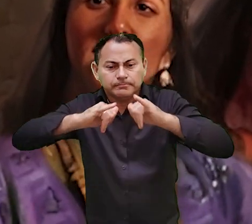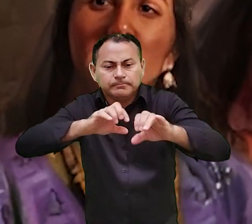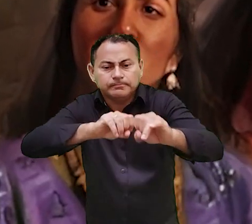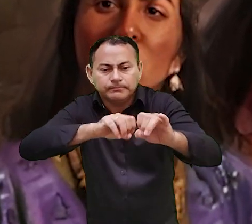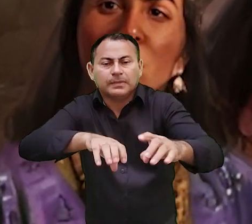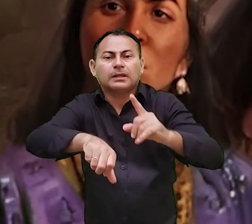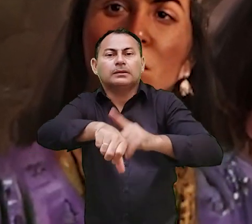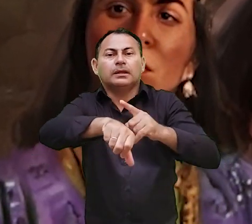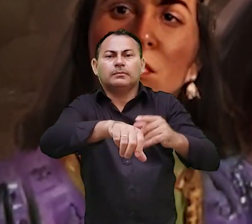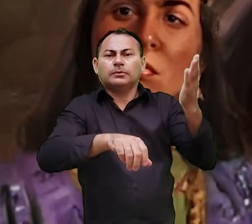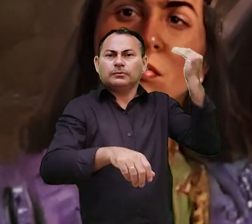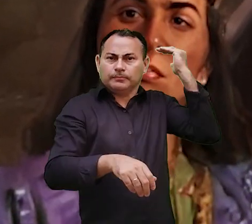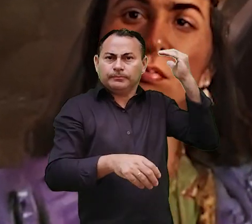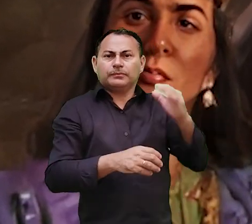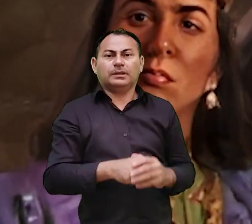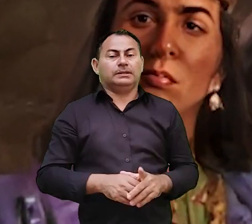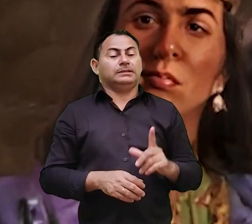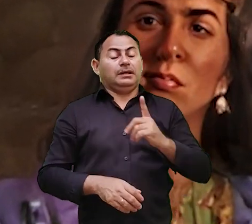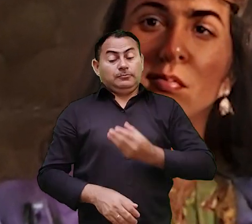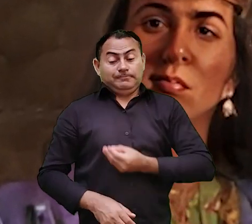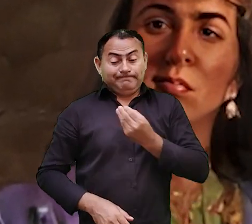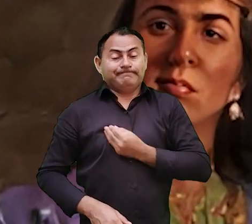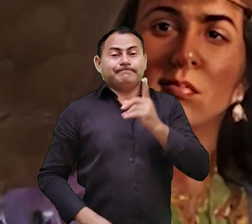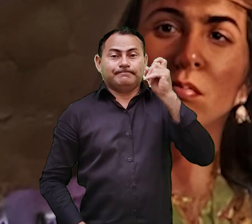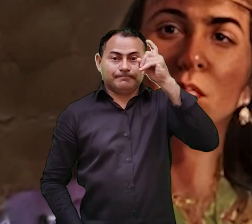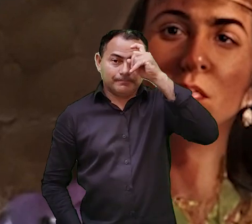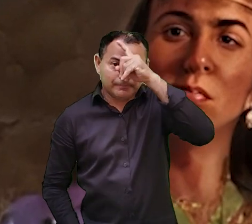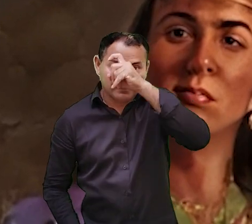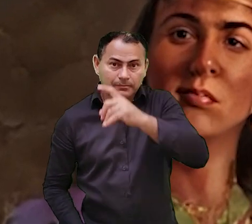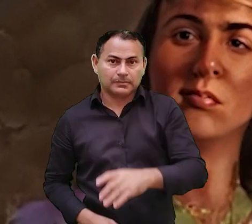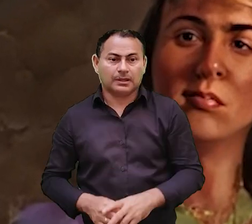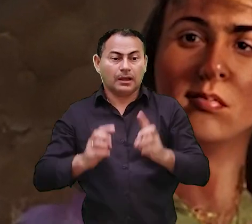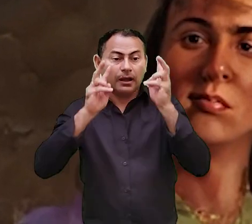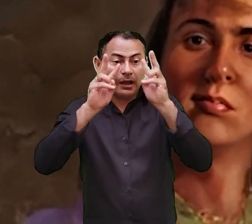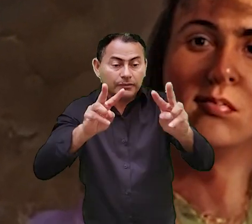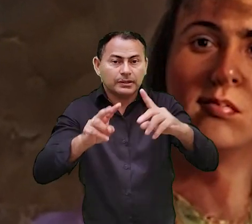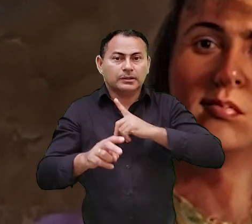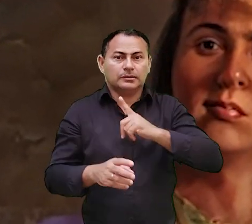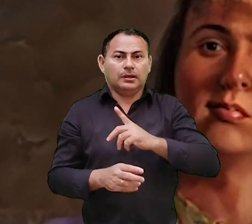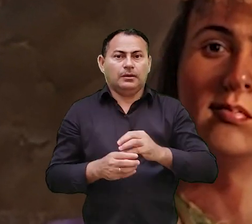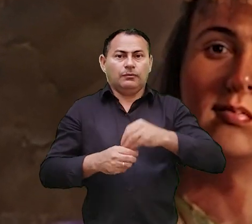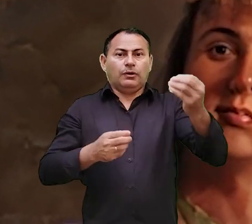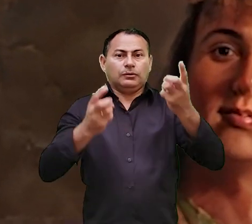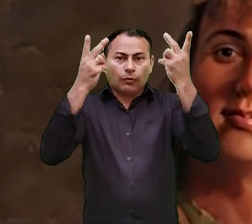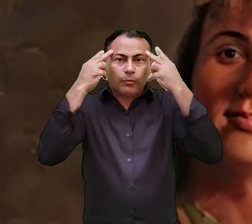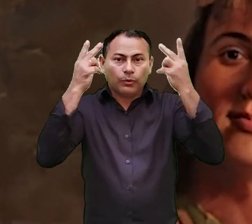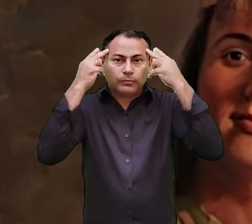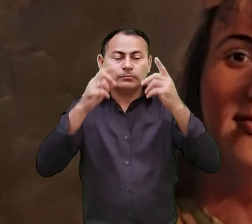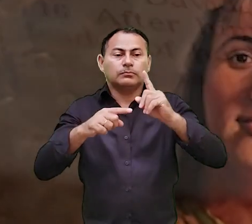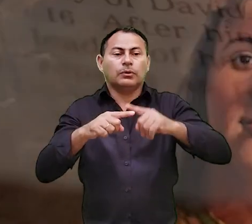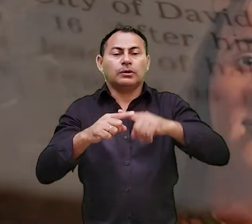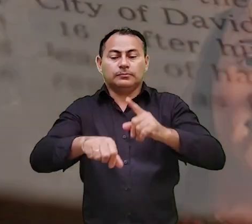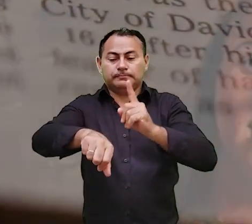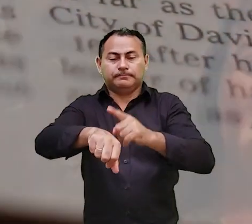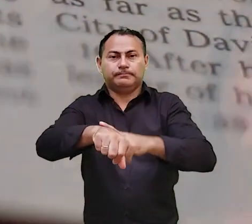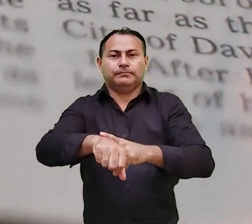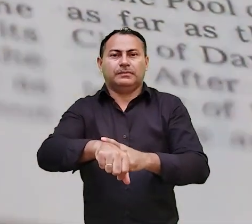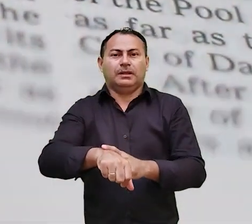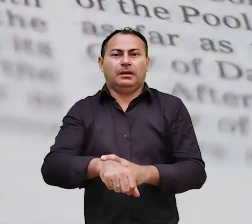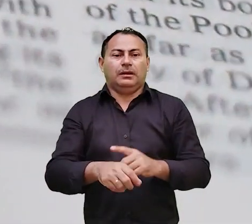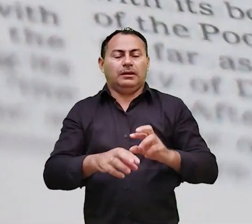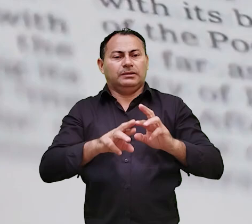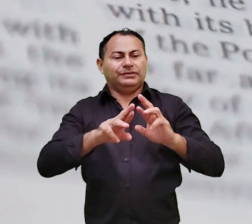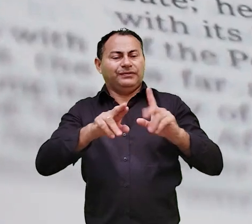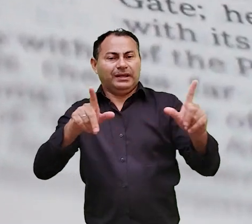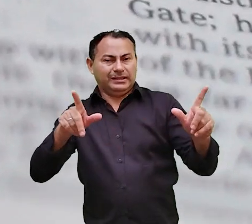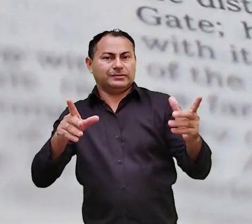pudesse ministrar para o povo naqueles tempos de tanta dificuldade. A visão tinha que ser fora do comum, porque os